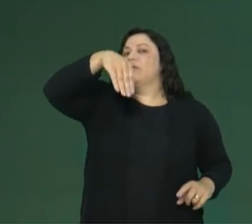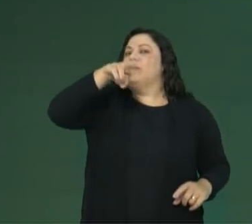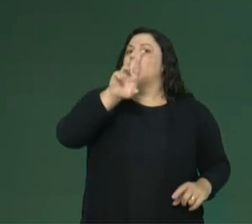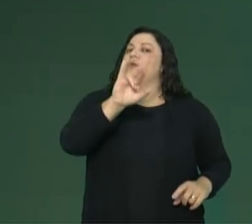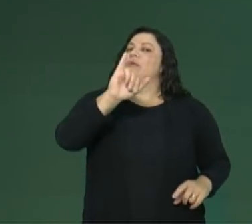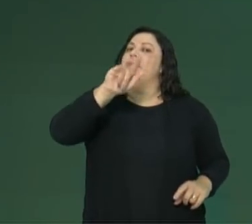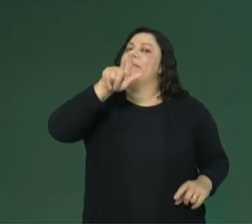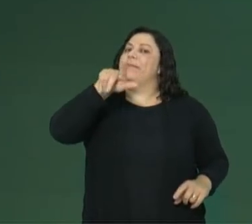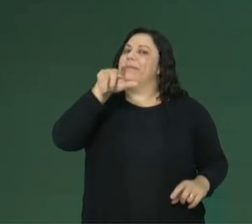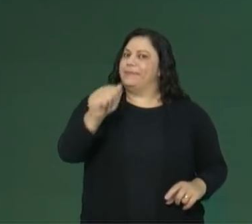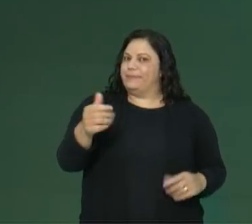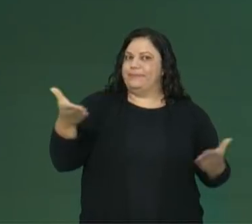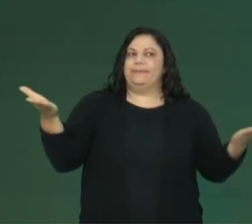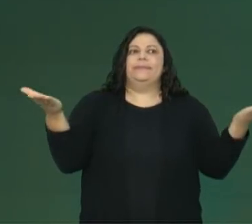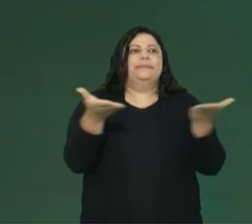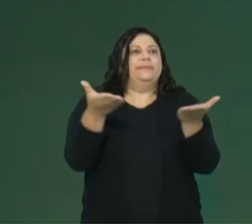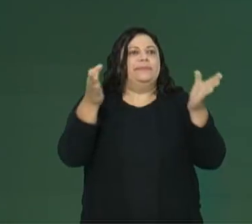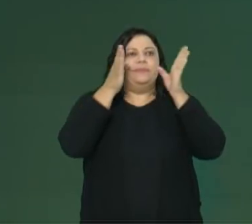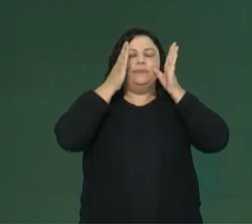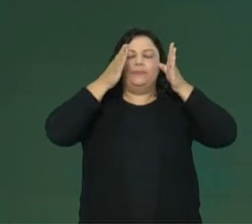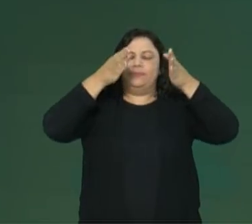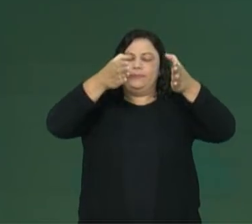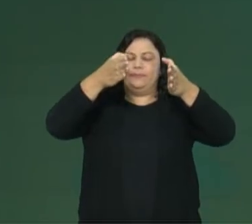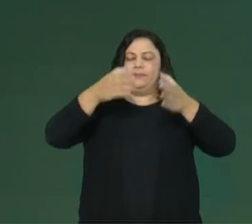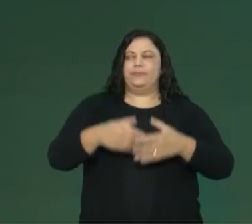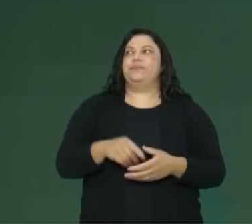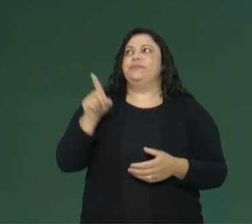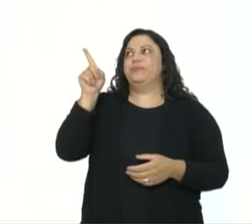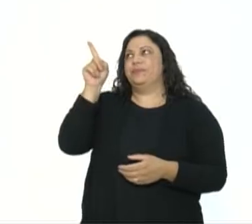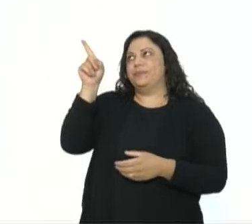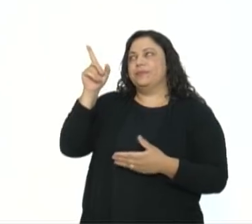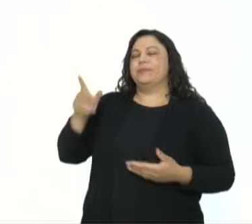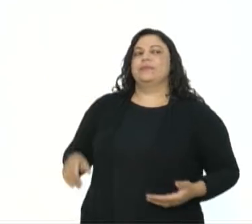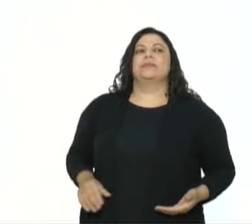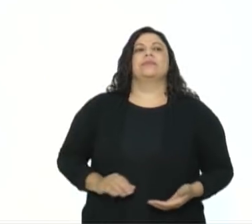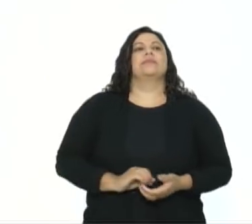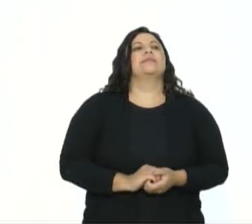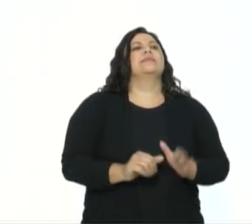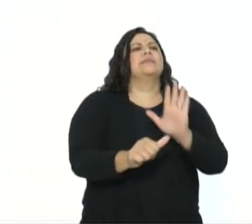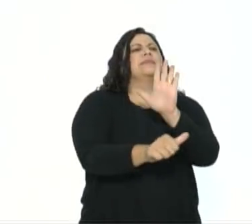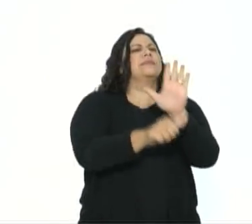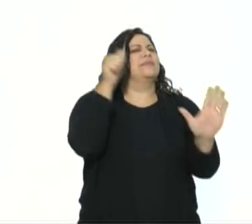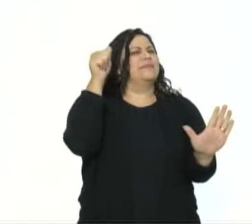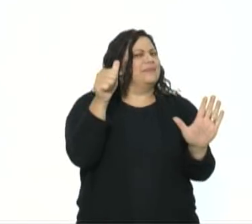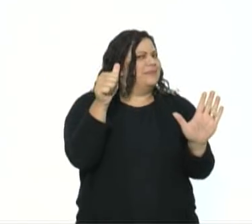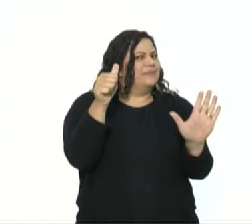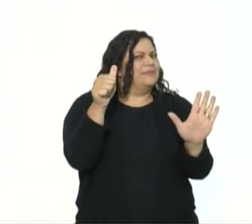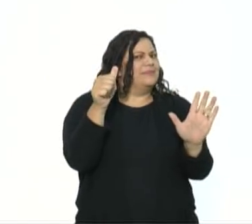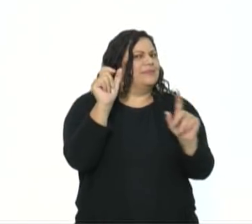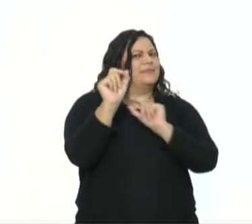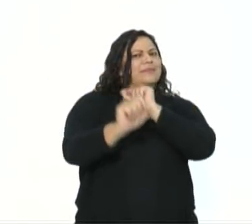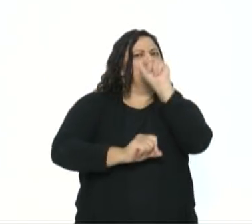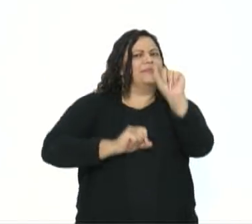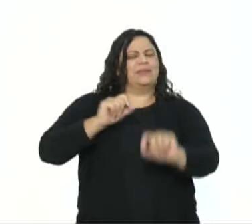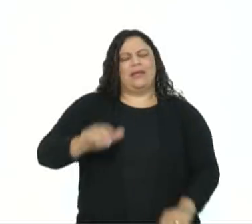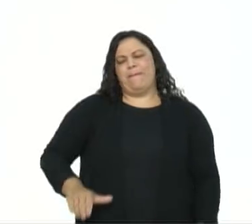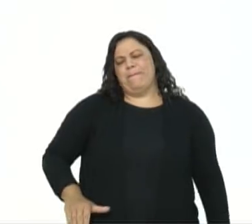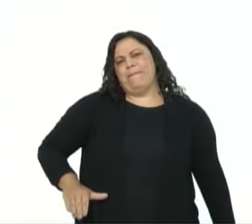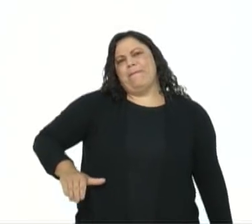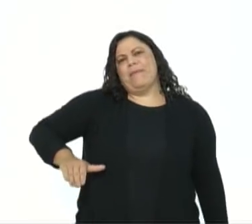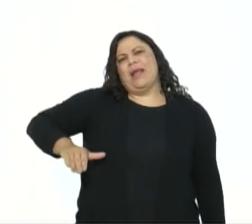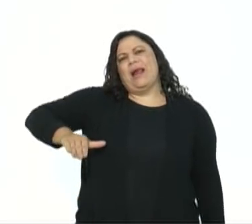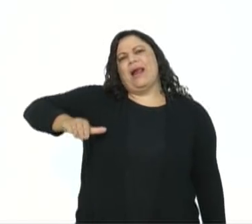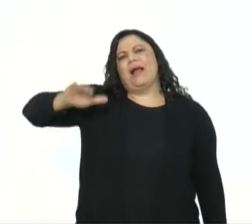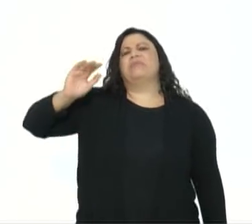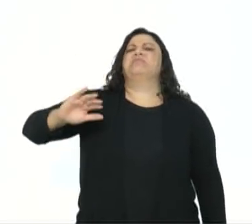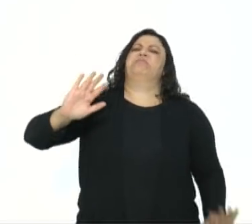os vermes cilíndricos. Vamos lá. Primeira, não podia ser aquela que acompanha a infância de muitos. Eu tive